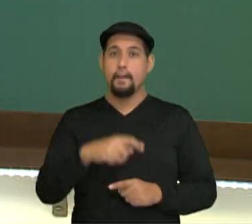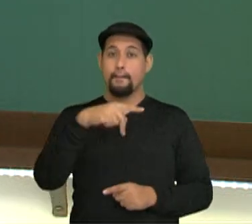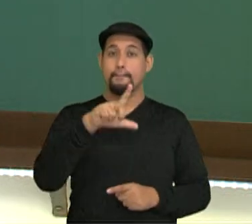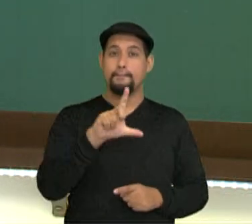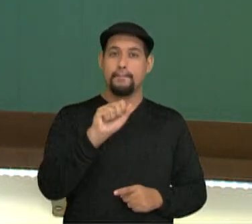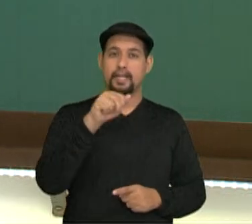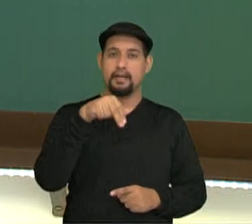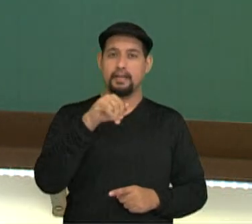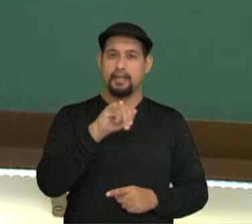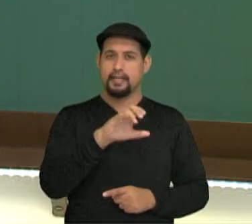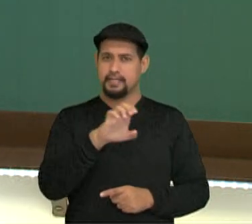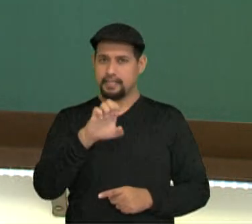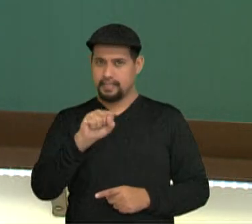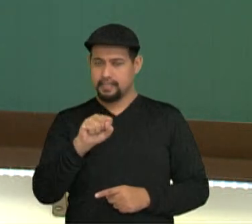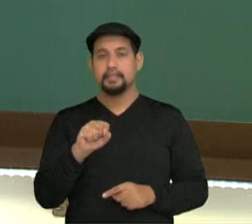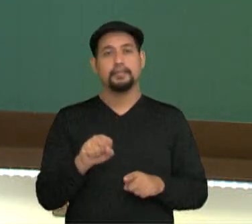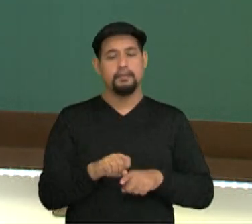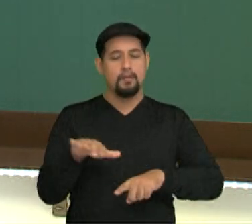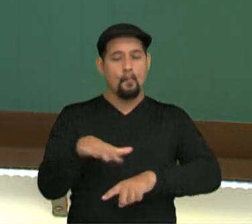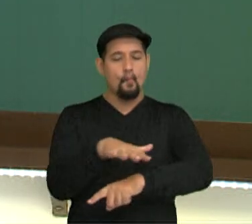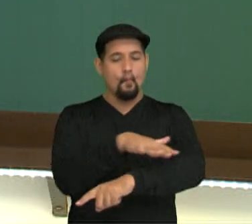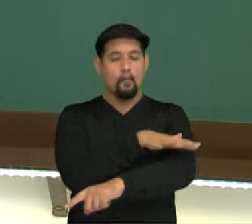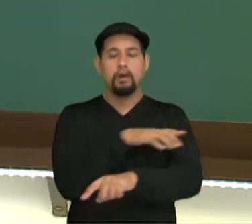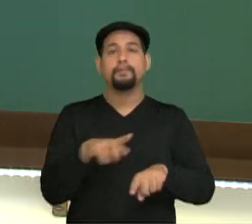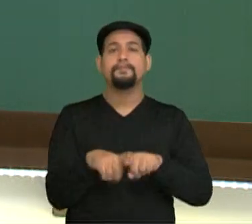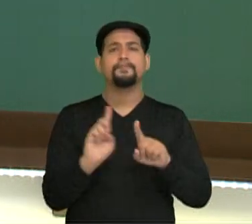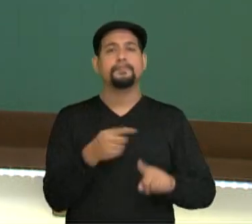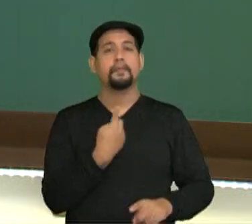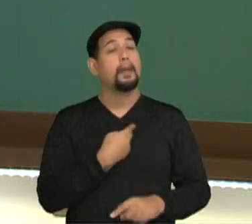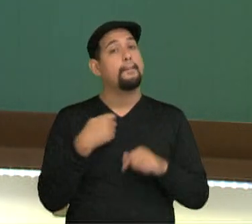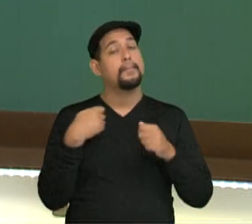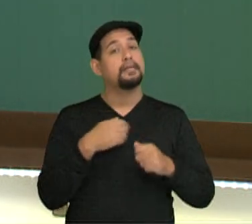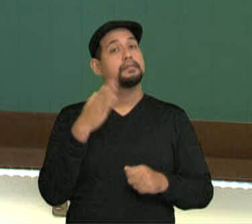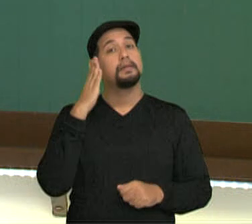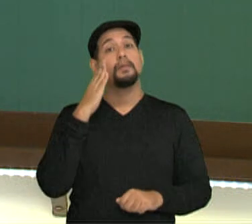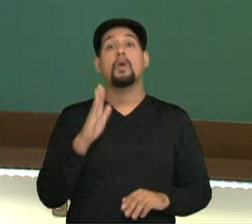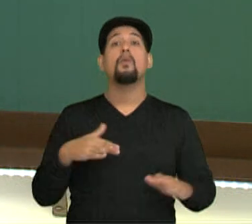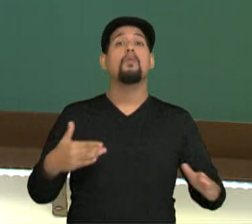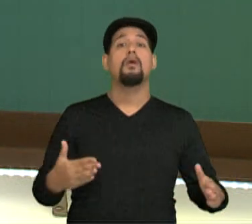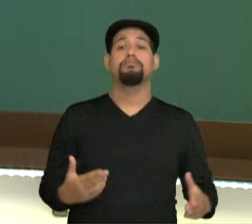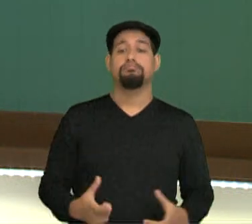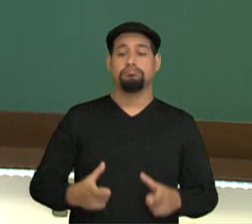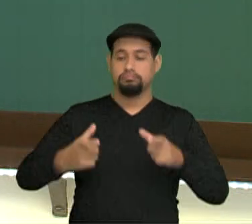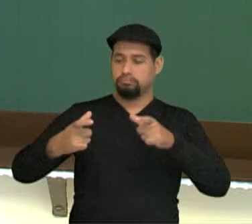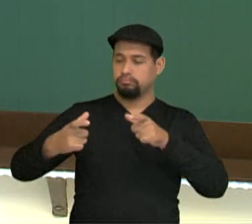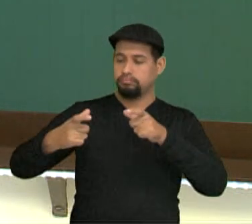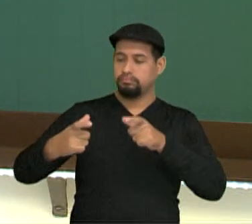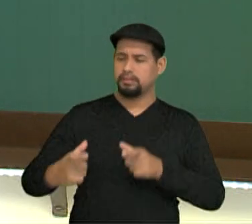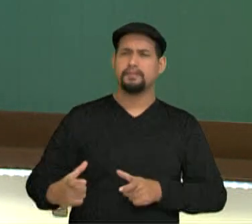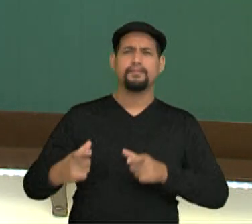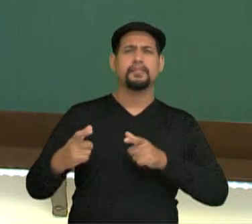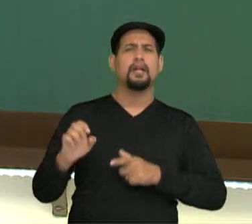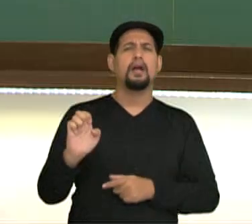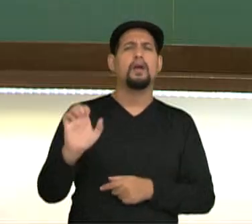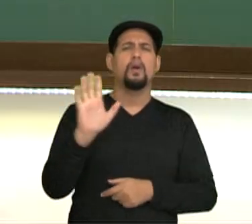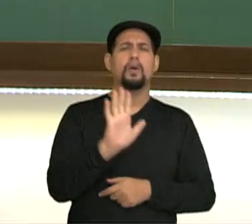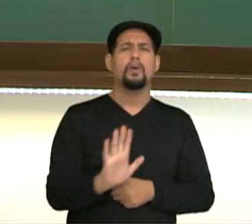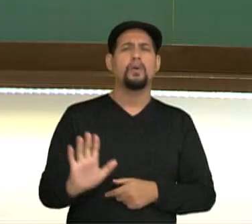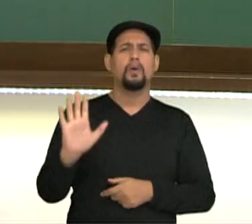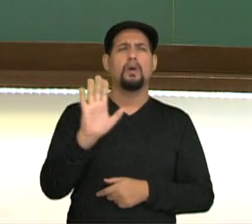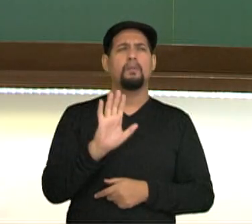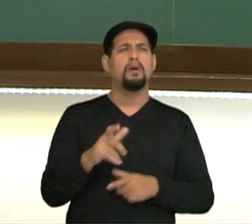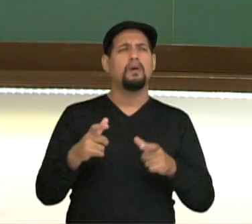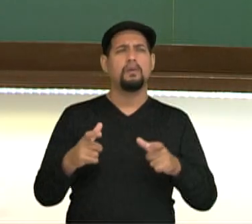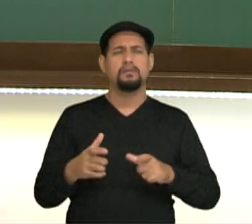planícies. E para isso também a gente tem que saber também qual é a localização do continente europeu. Afinal